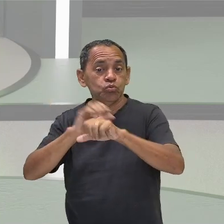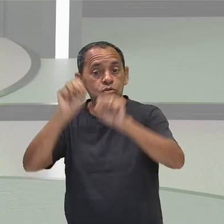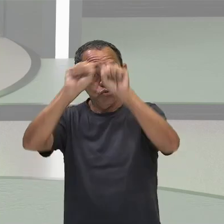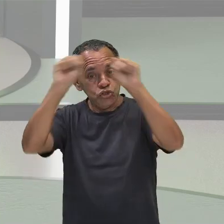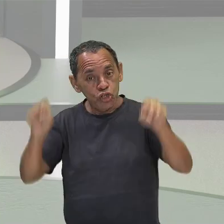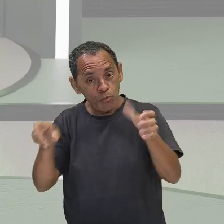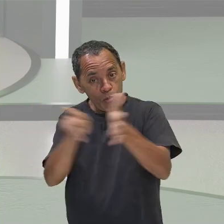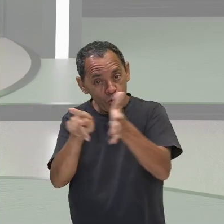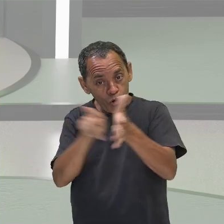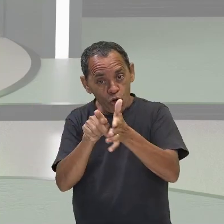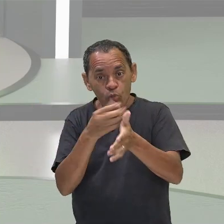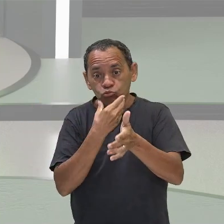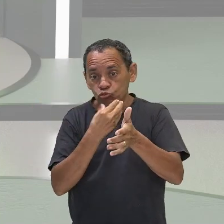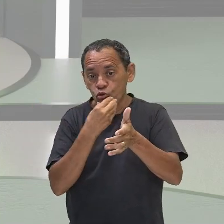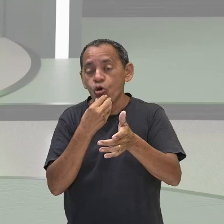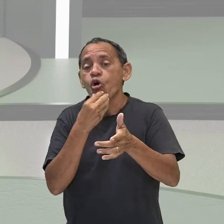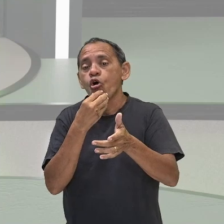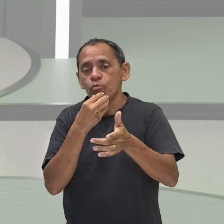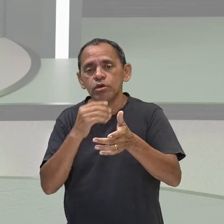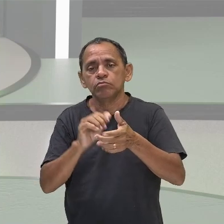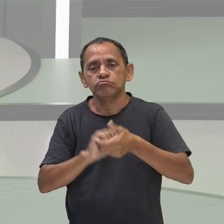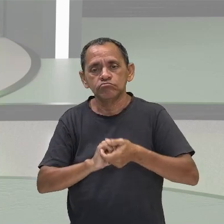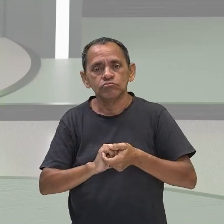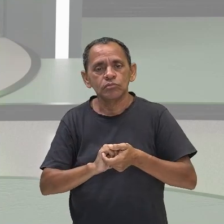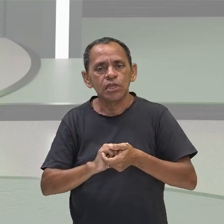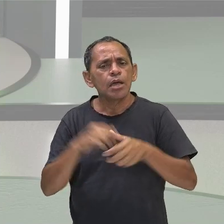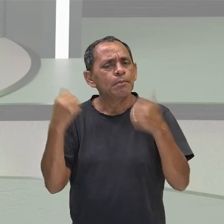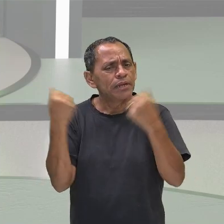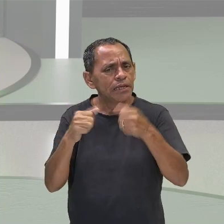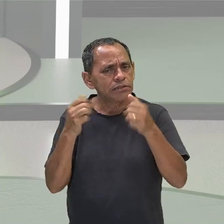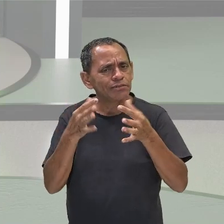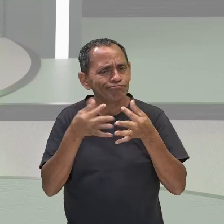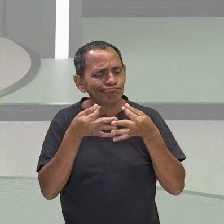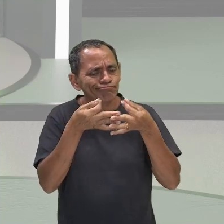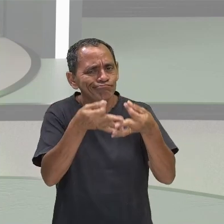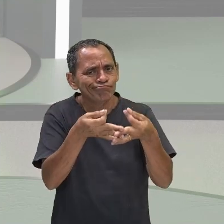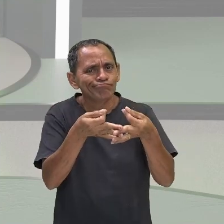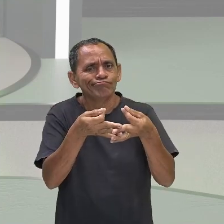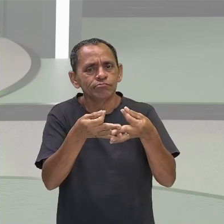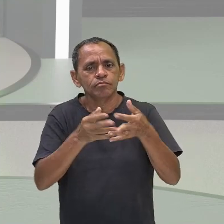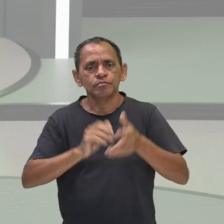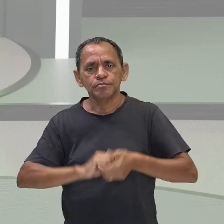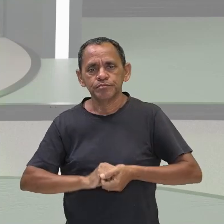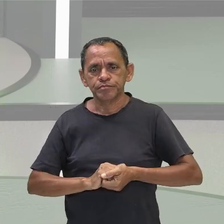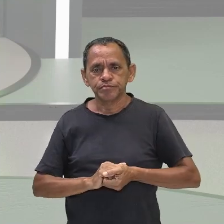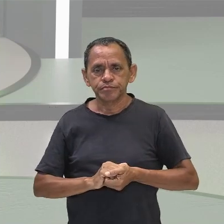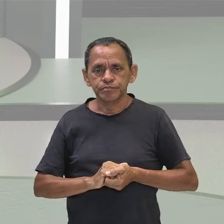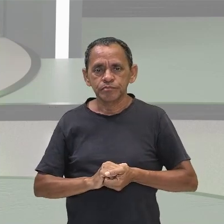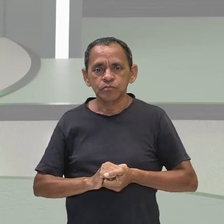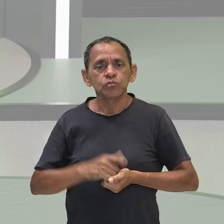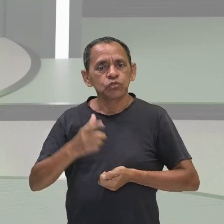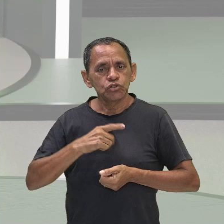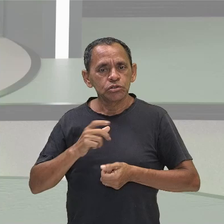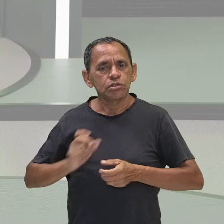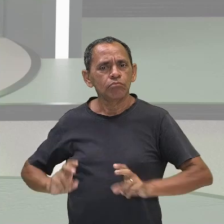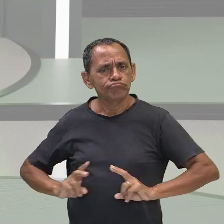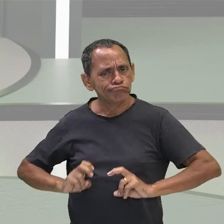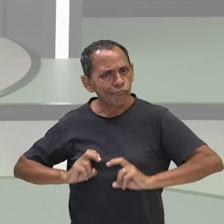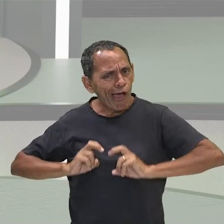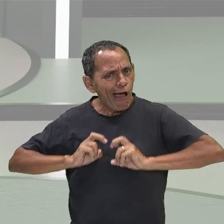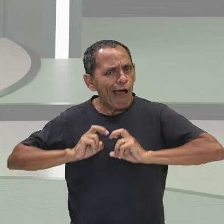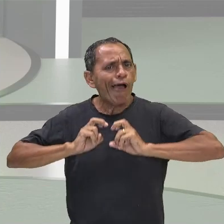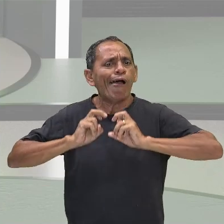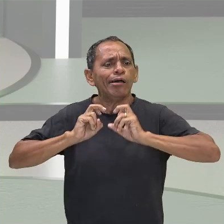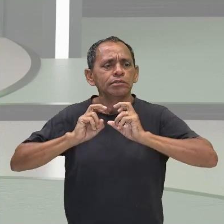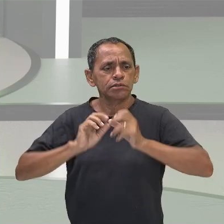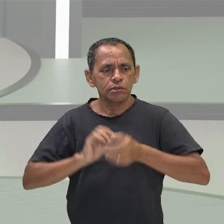reprodutor masculino que devem ser levados muito a sério, porque nós temos aí casos de câncer, tá?